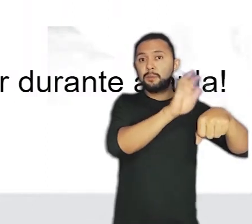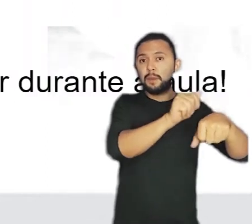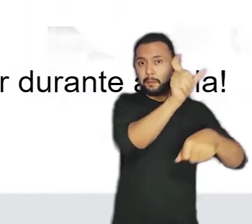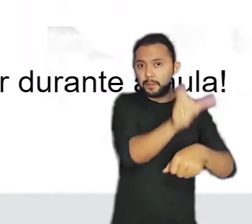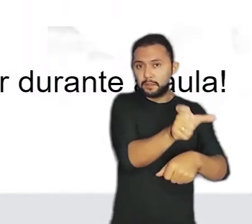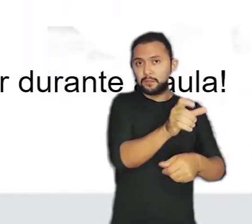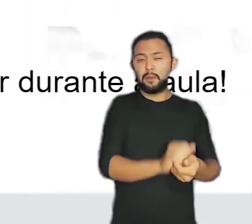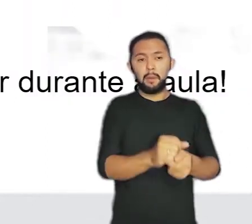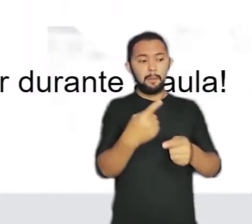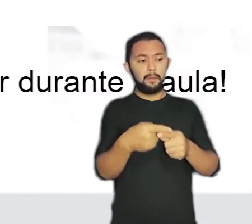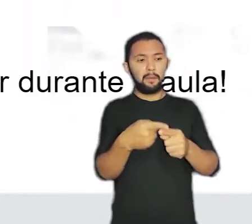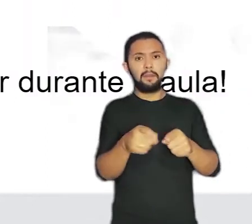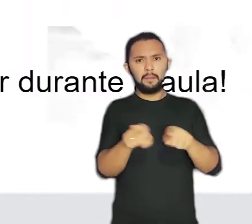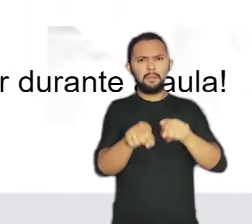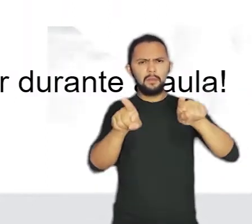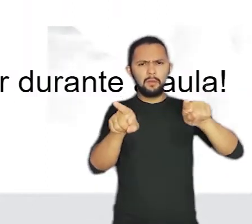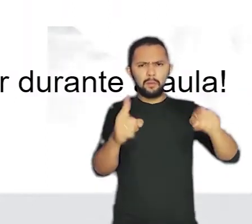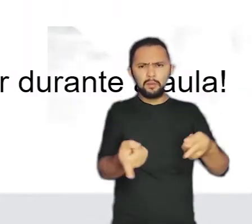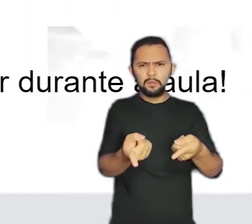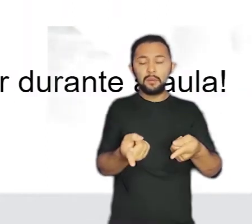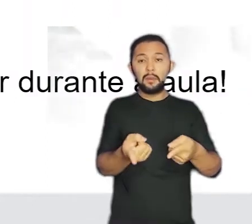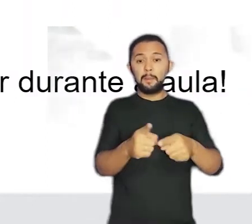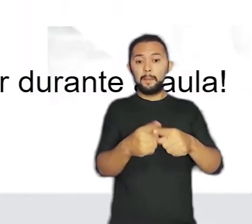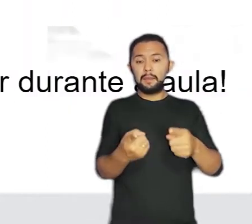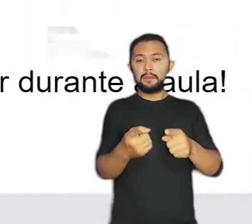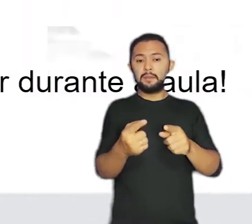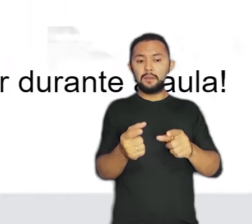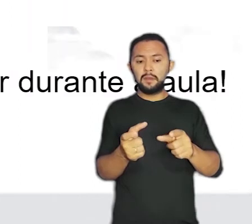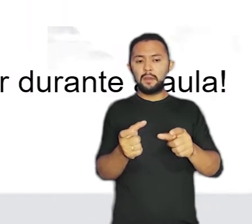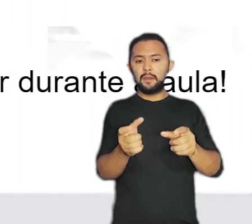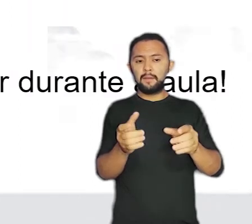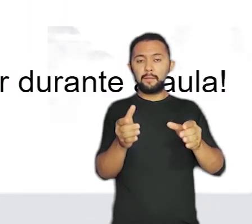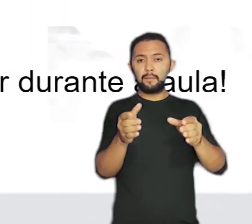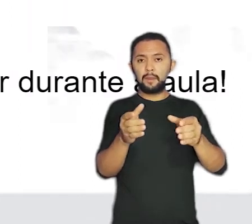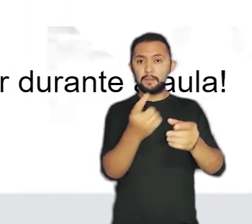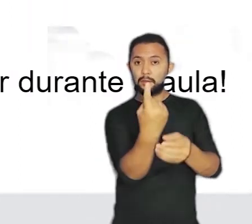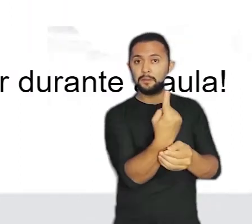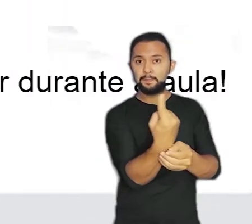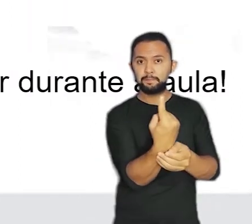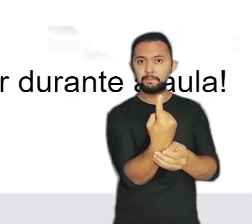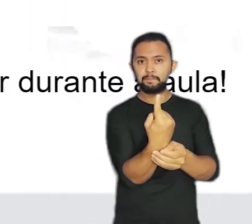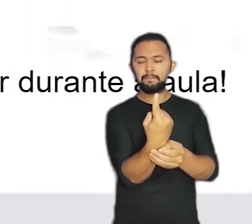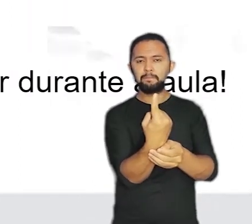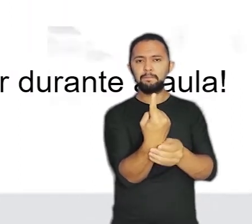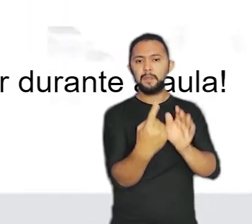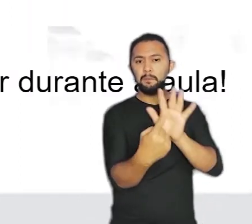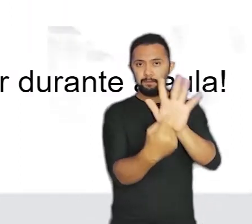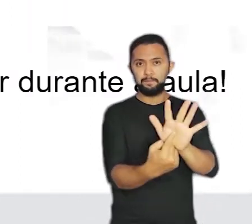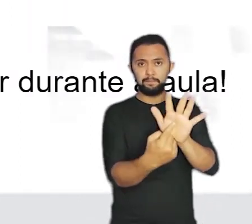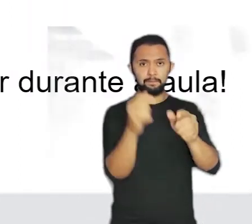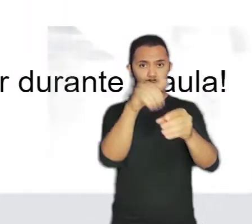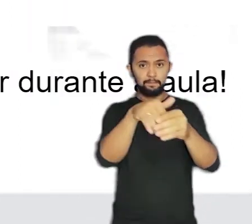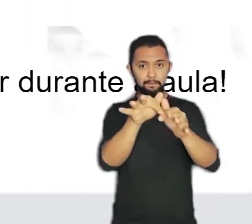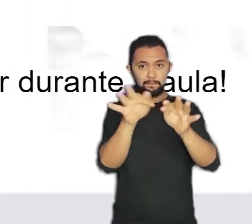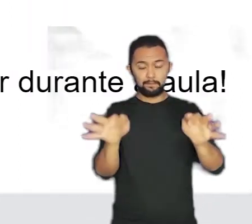Então, por estarem isolados também no enunciado, não exerce função de sujeito e nem de predicado, aparecendo apenas separados do restante da oração por